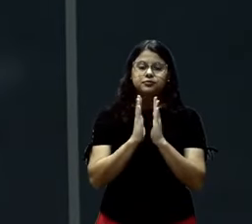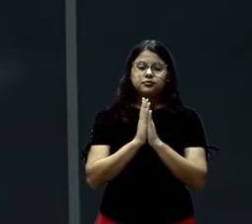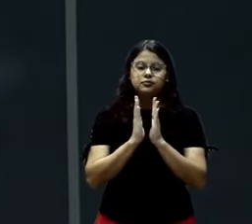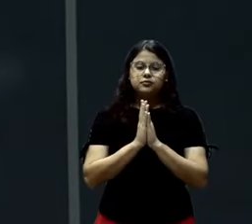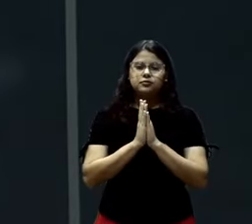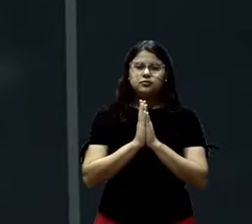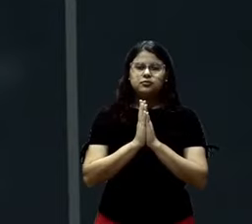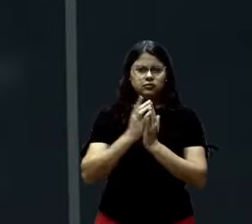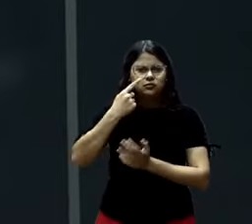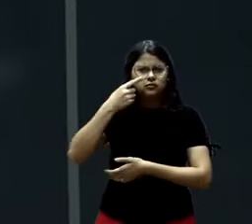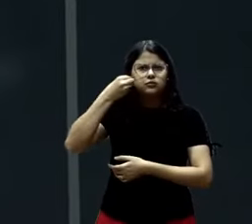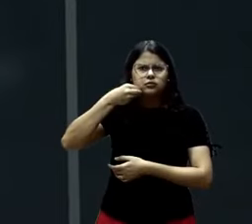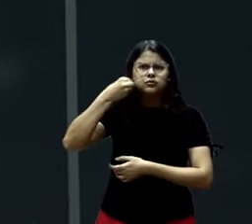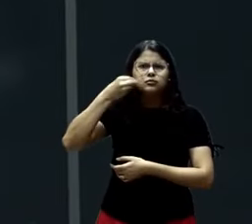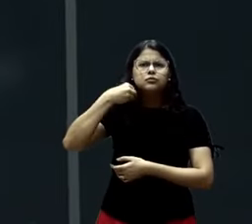Faça essa experiência.